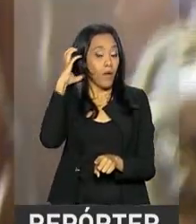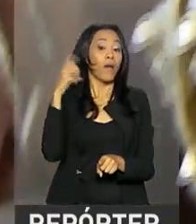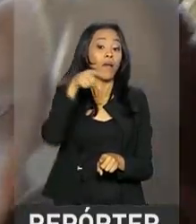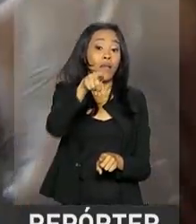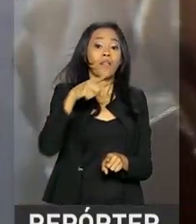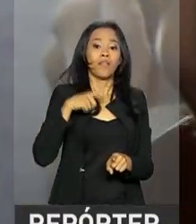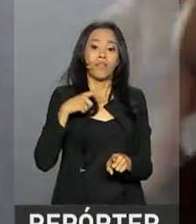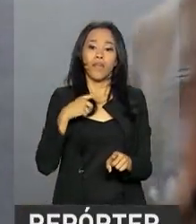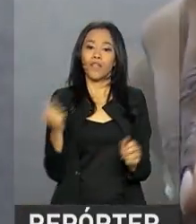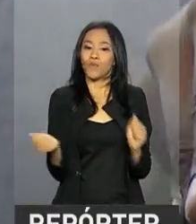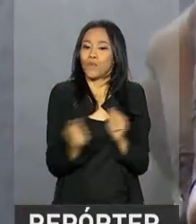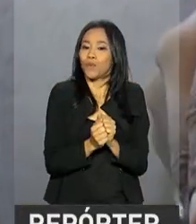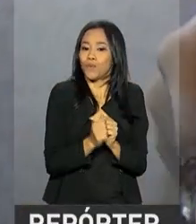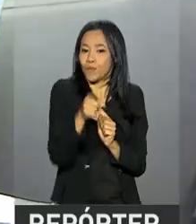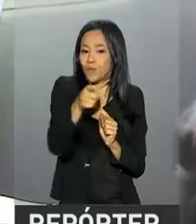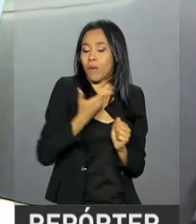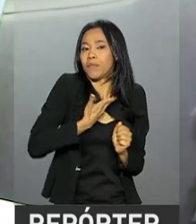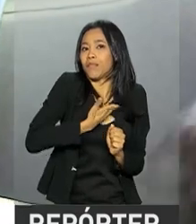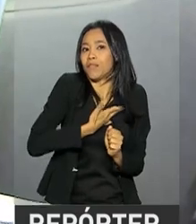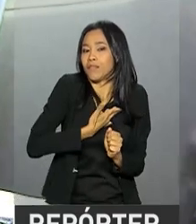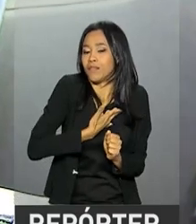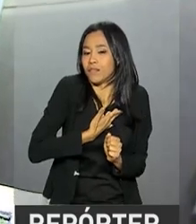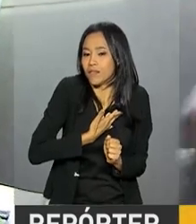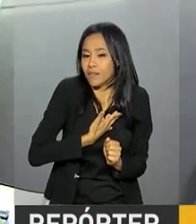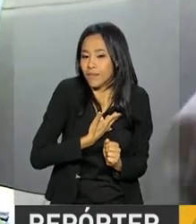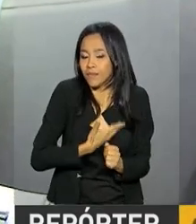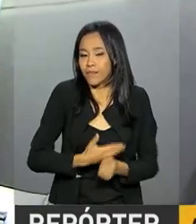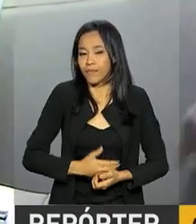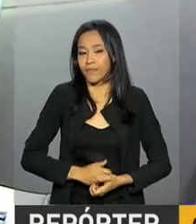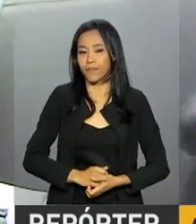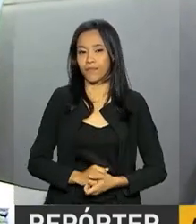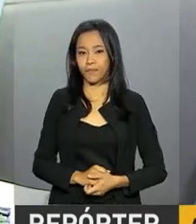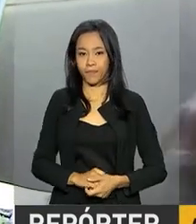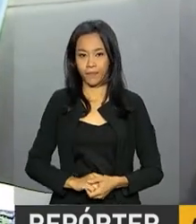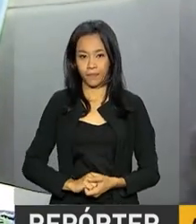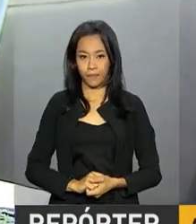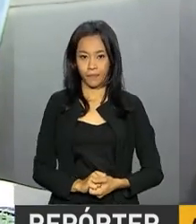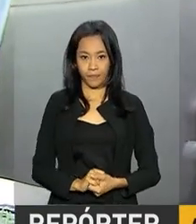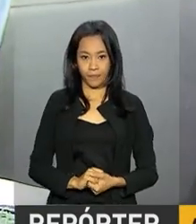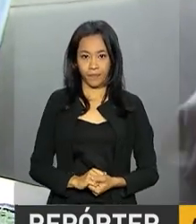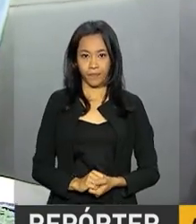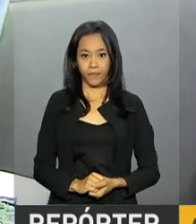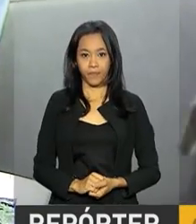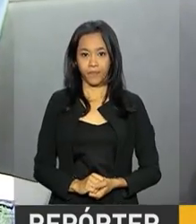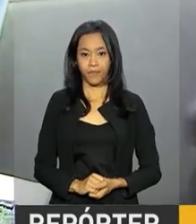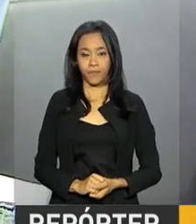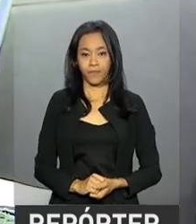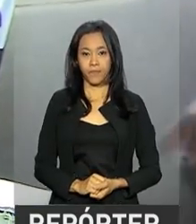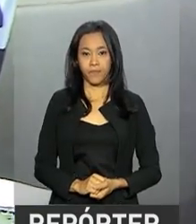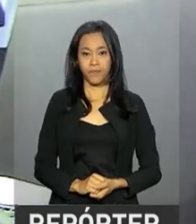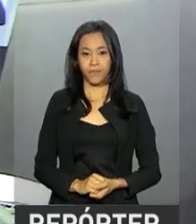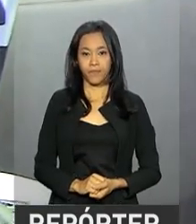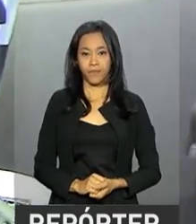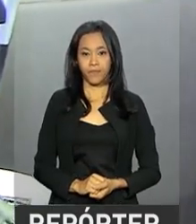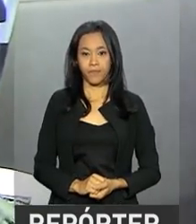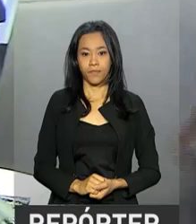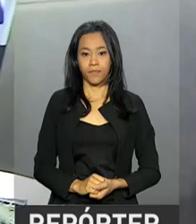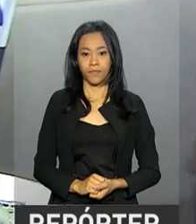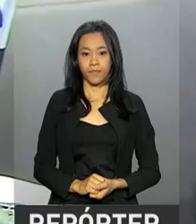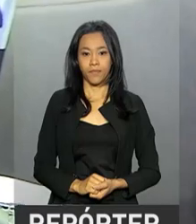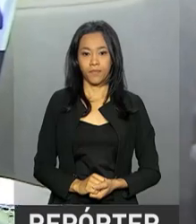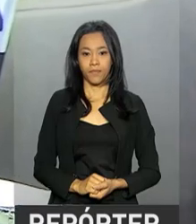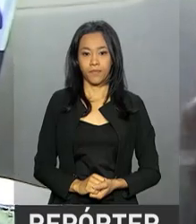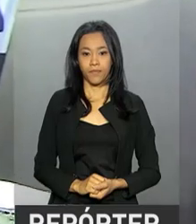o companheiro inseparável. 15 anos cumpriu e é a hija menor. Dá uma festa de cumpleaños em